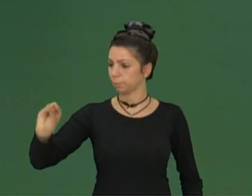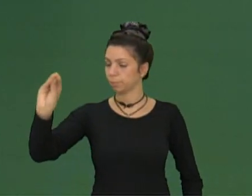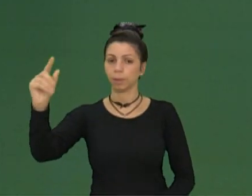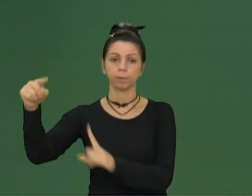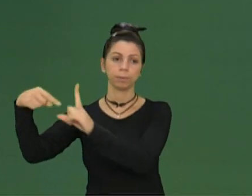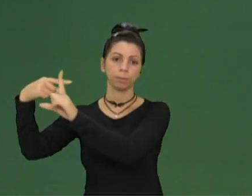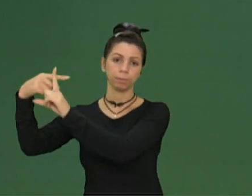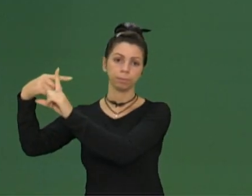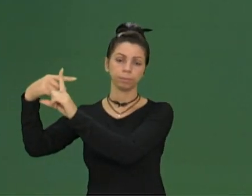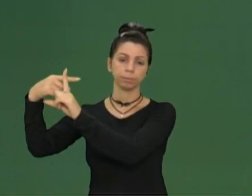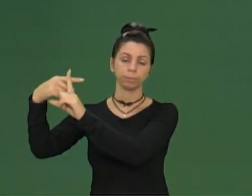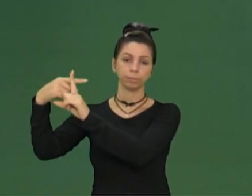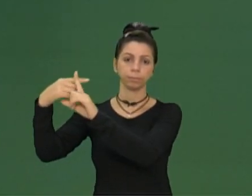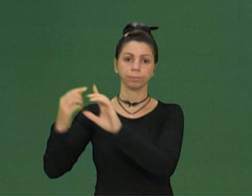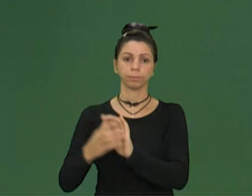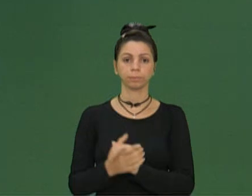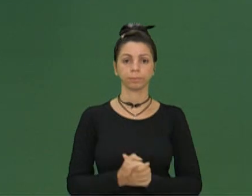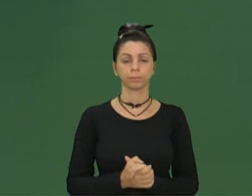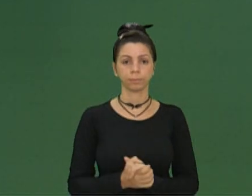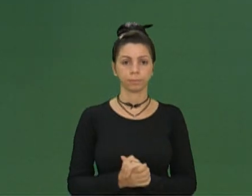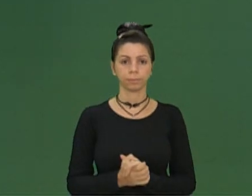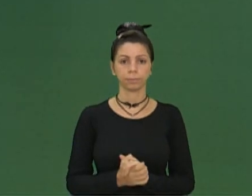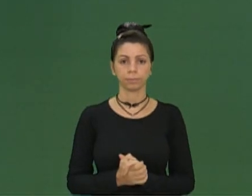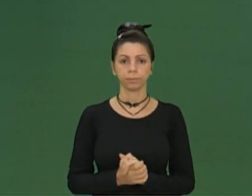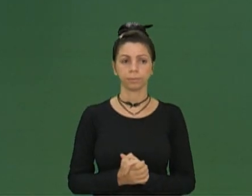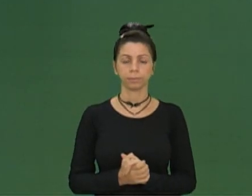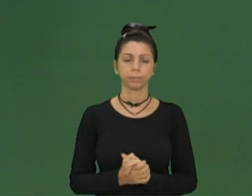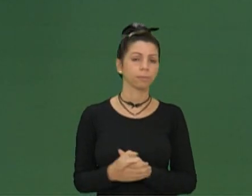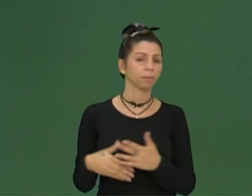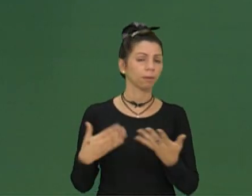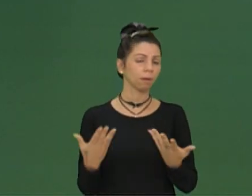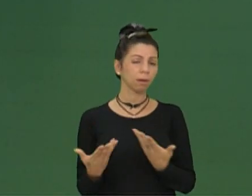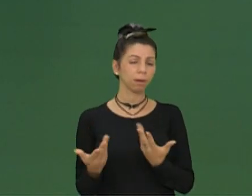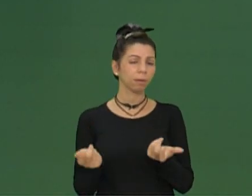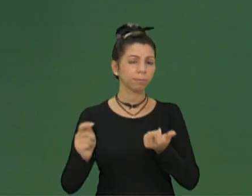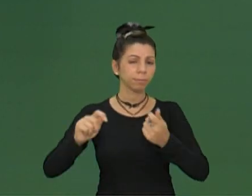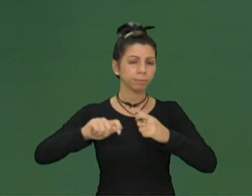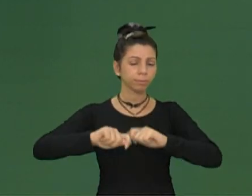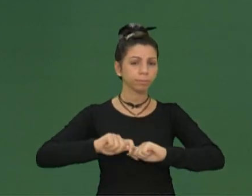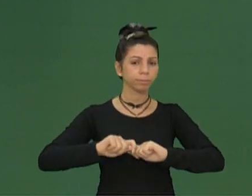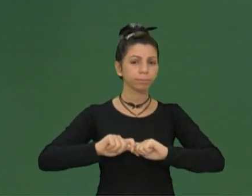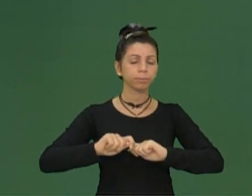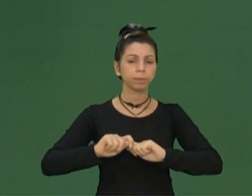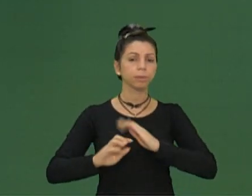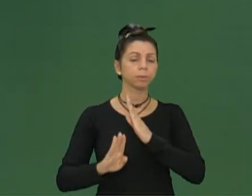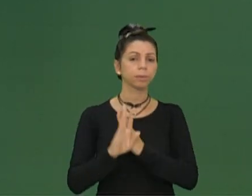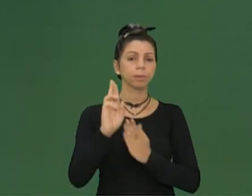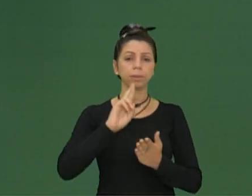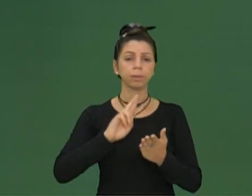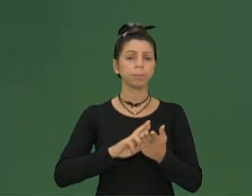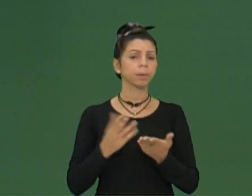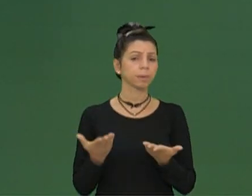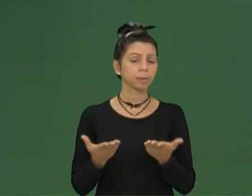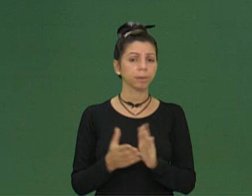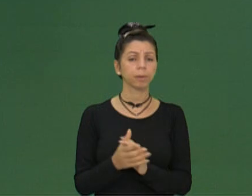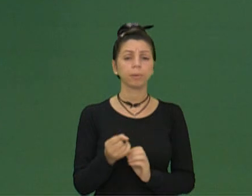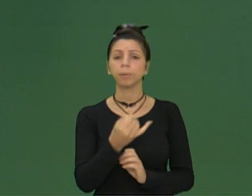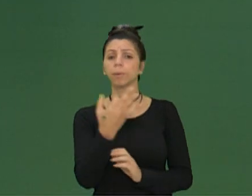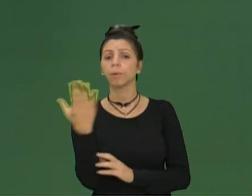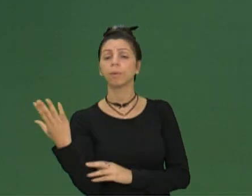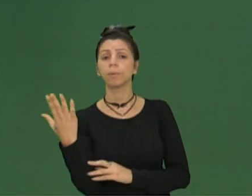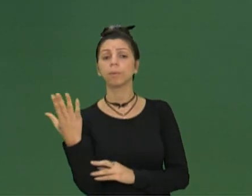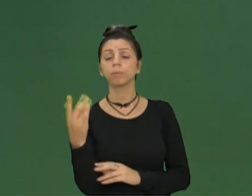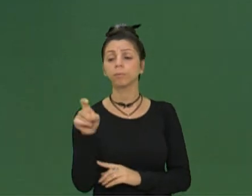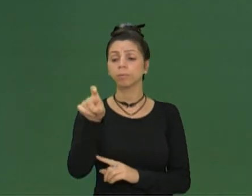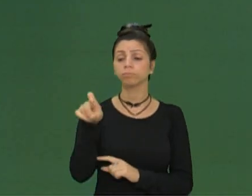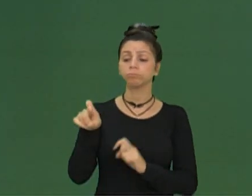ao quadrado menos 4 é igual a 8. E quais são as possibilidades de resolução agora? Quanto será que vai valer esse